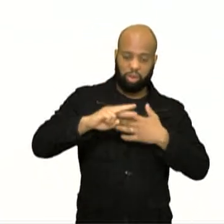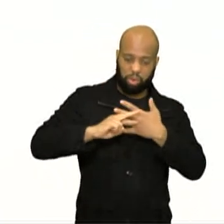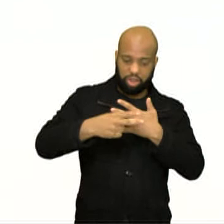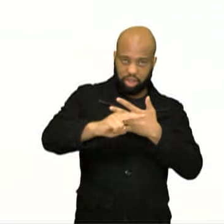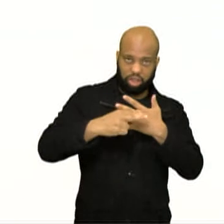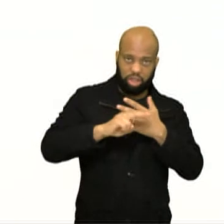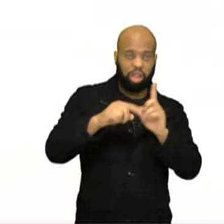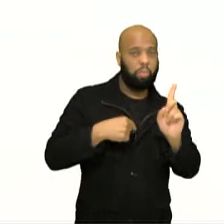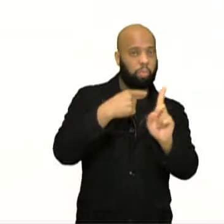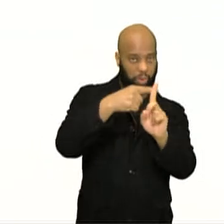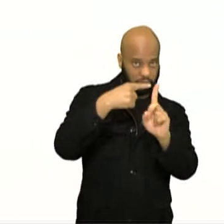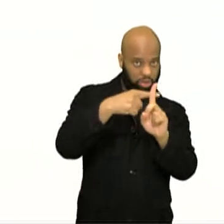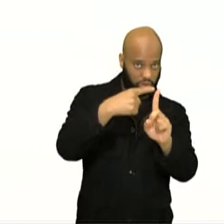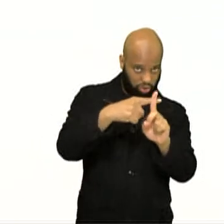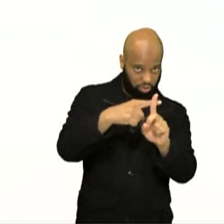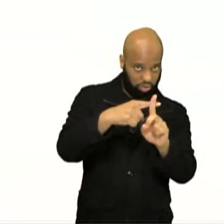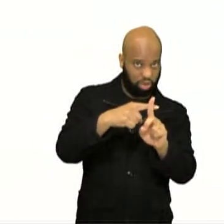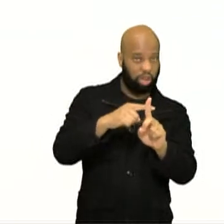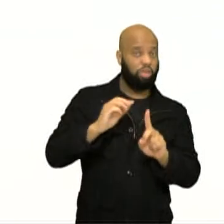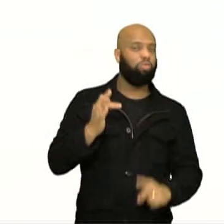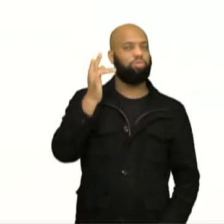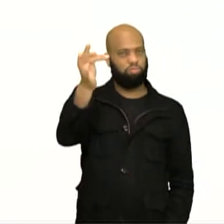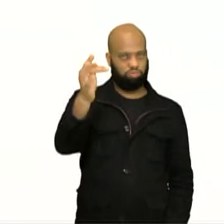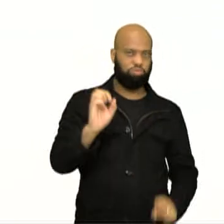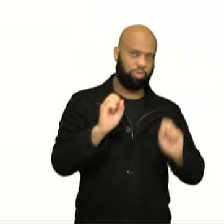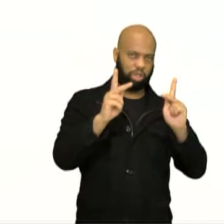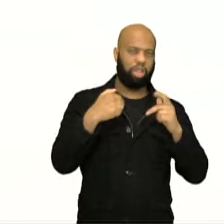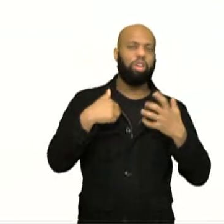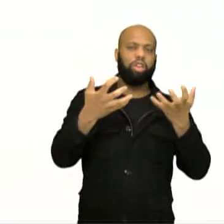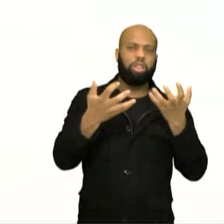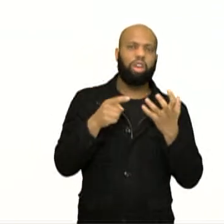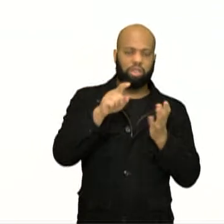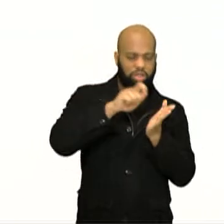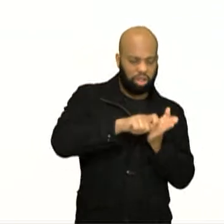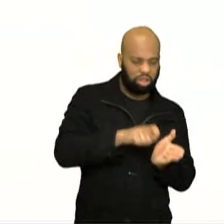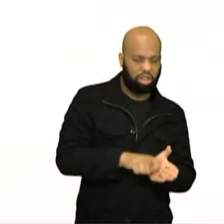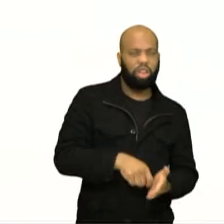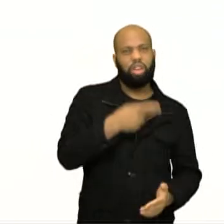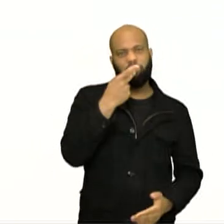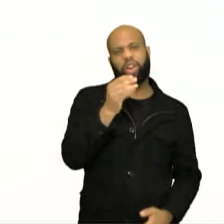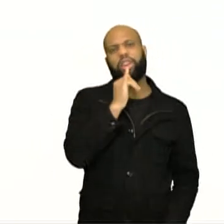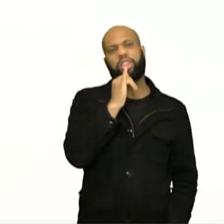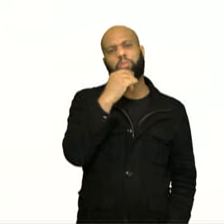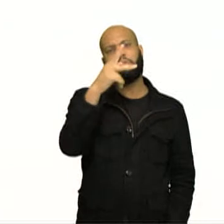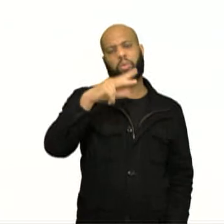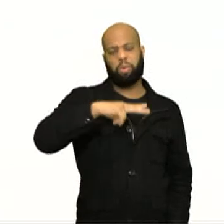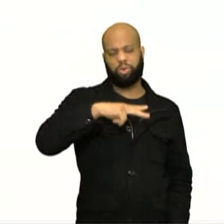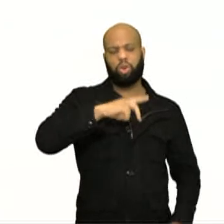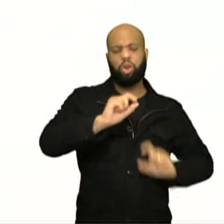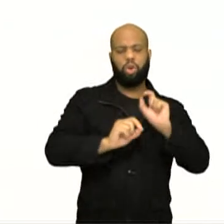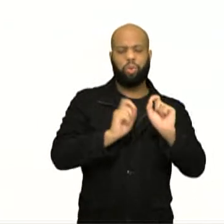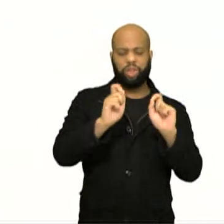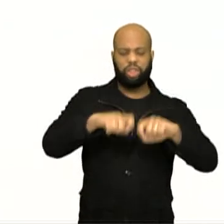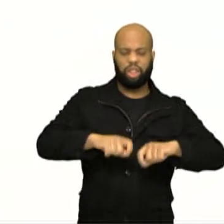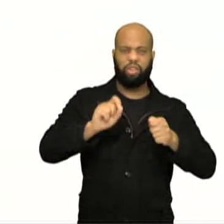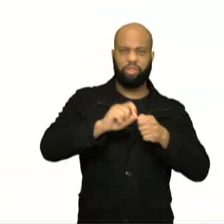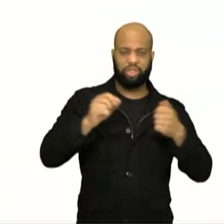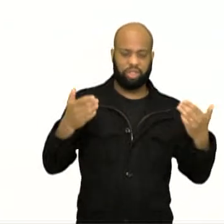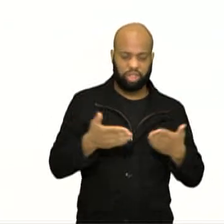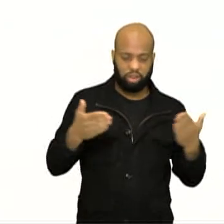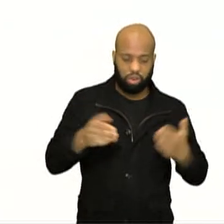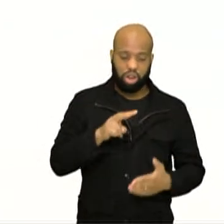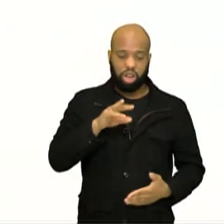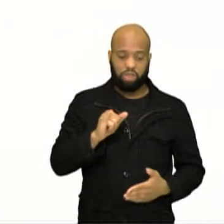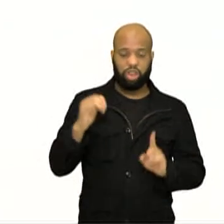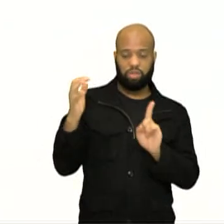consequências positivas no futuro. Então, quero que você fale aí exemplos pessoais, o que a gente pode fazer que